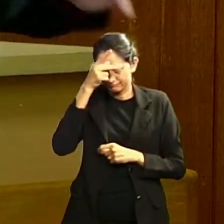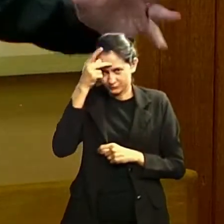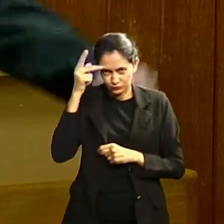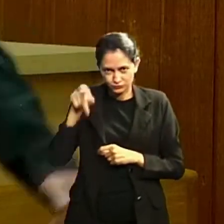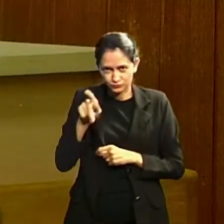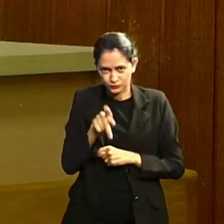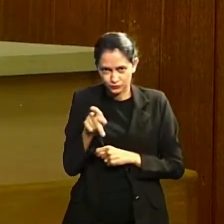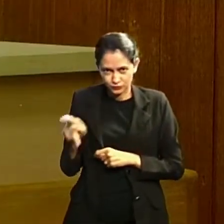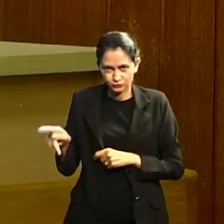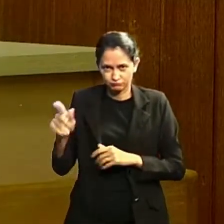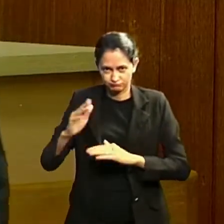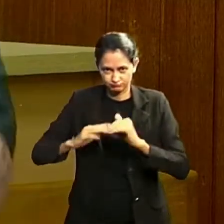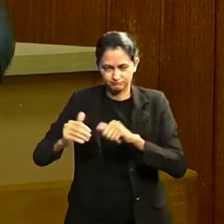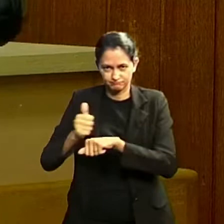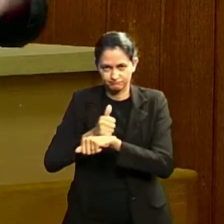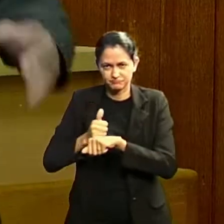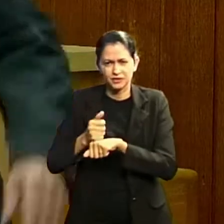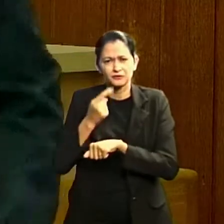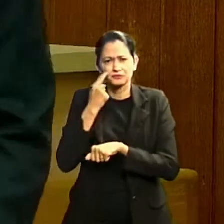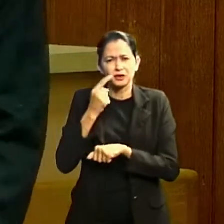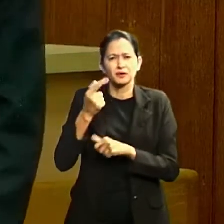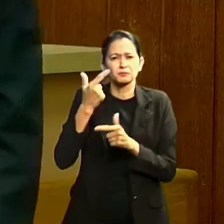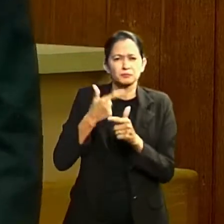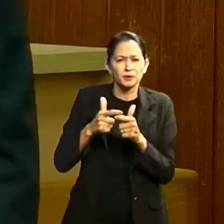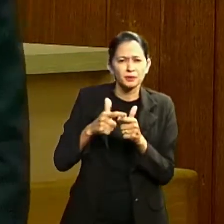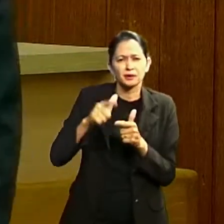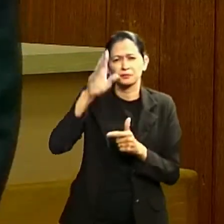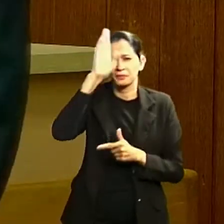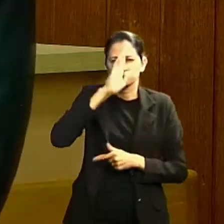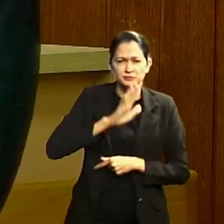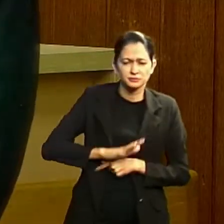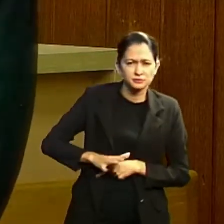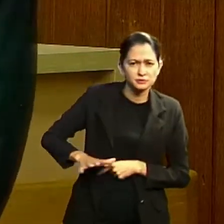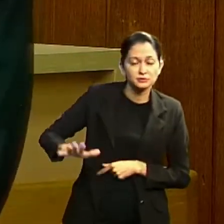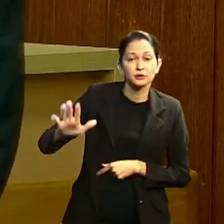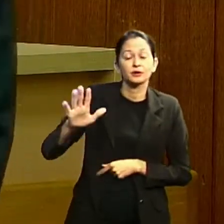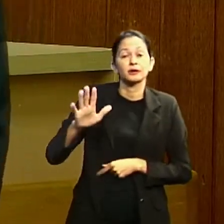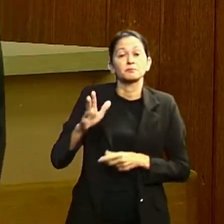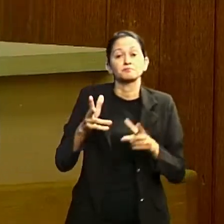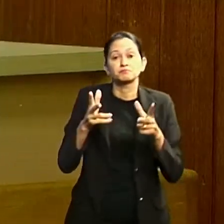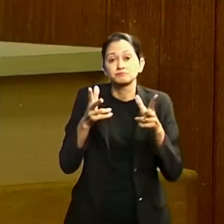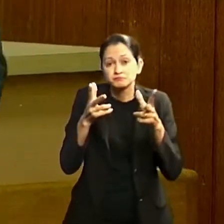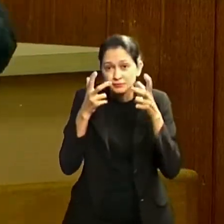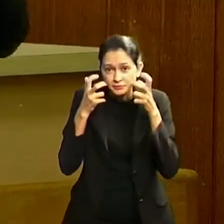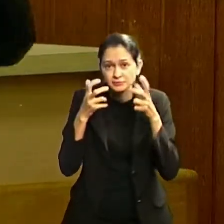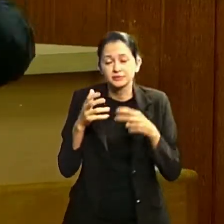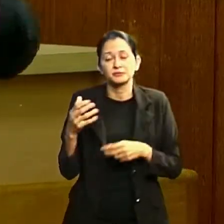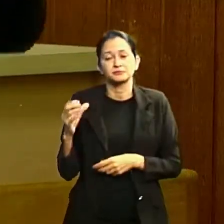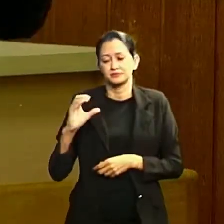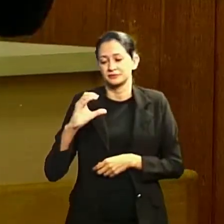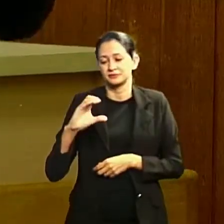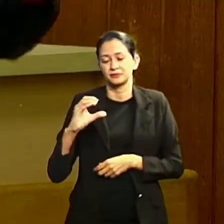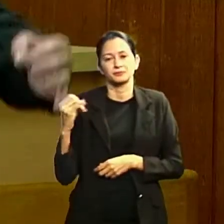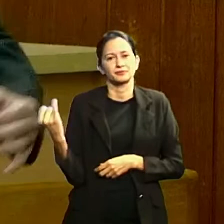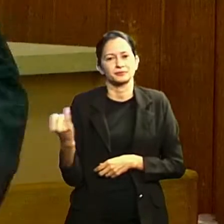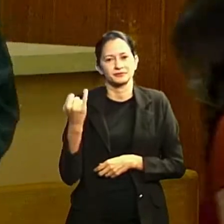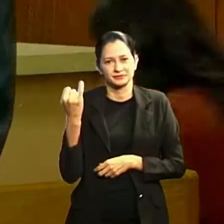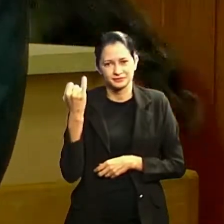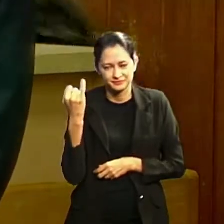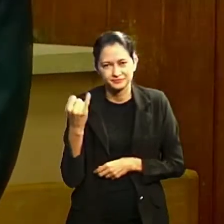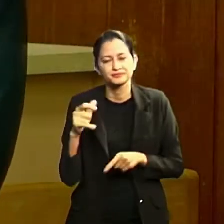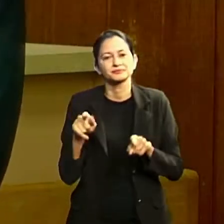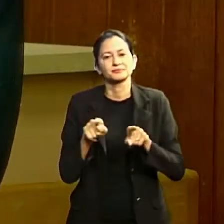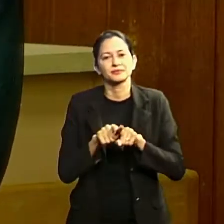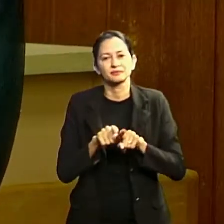situação caótica no país, quando vê o quanto é importante a ciência, né? Quando vê o quanto é